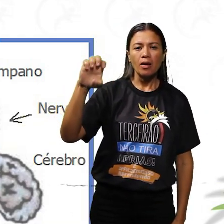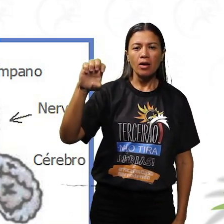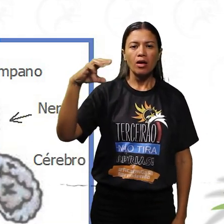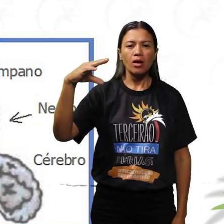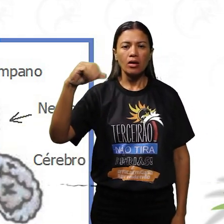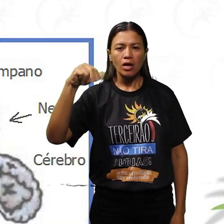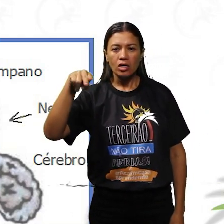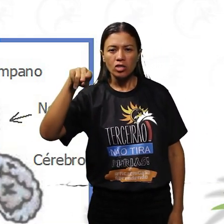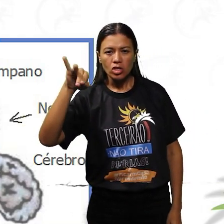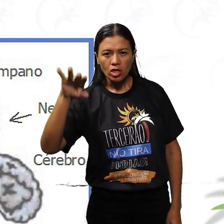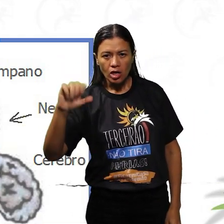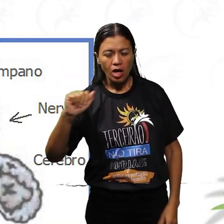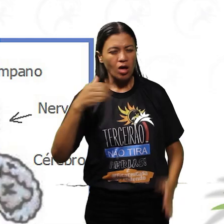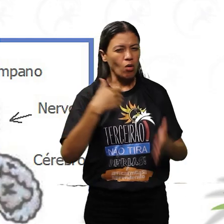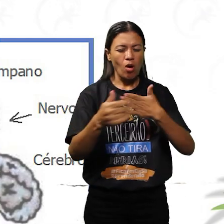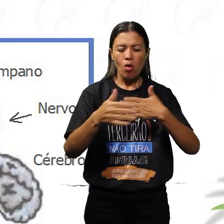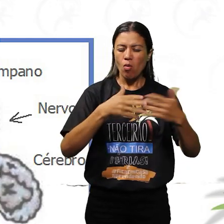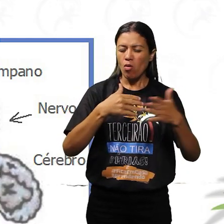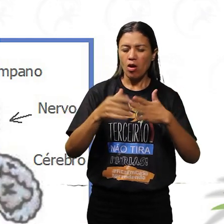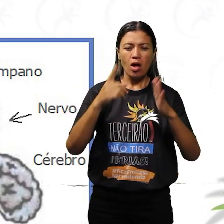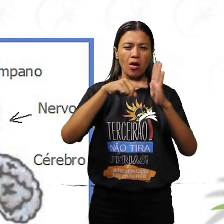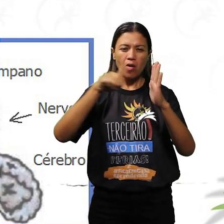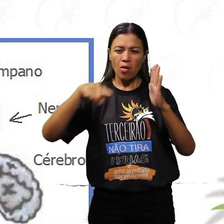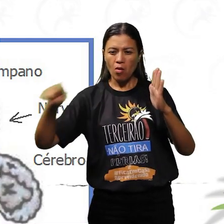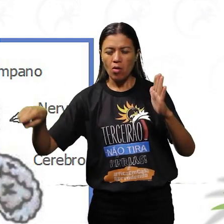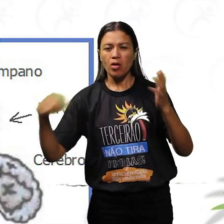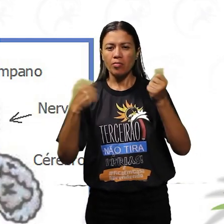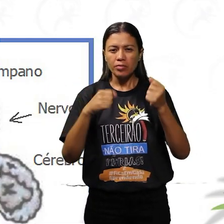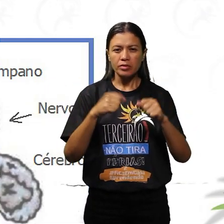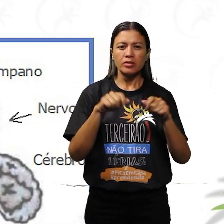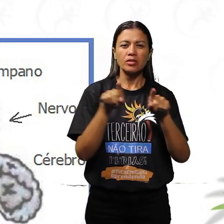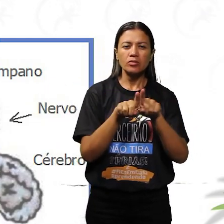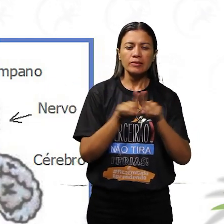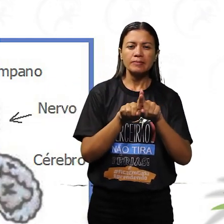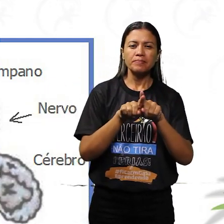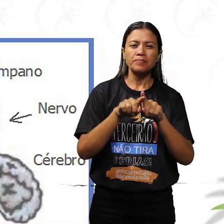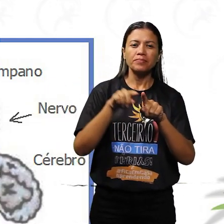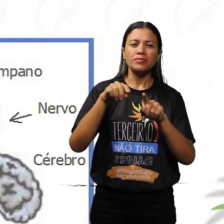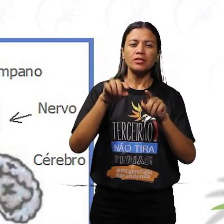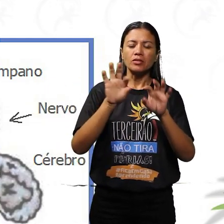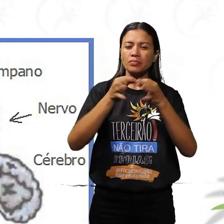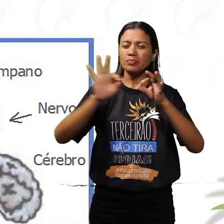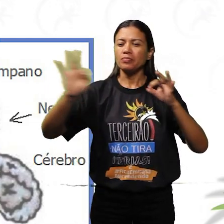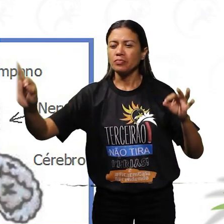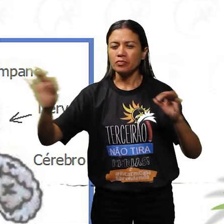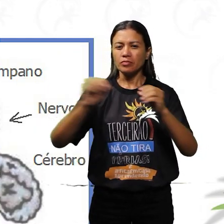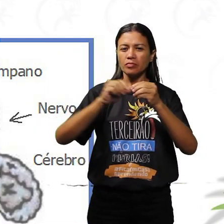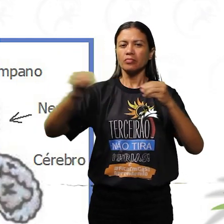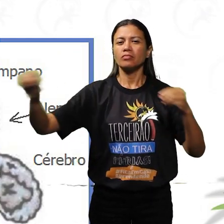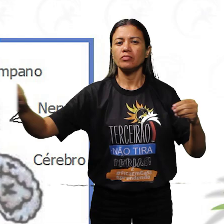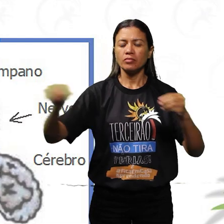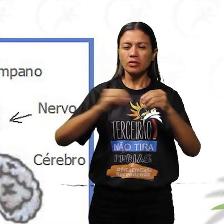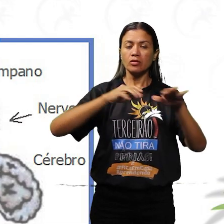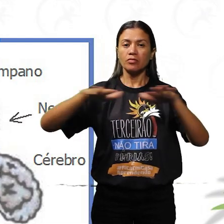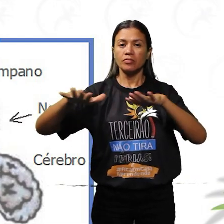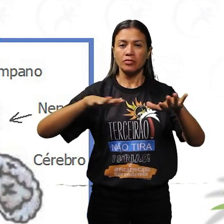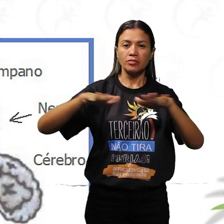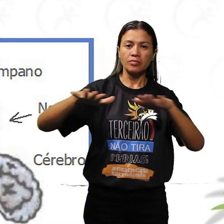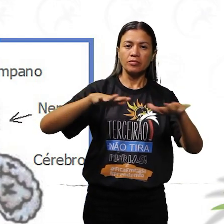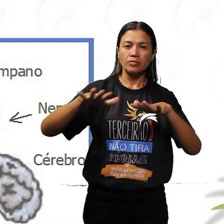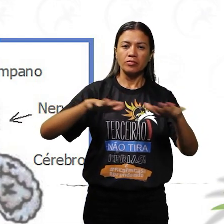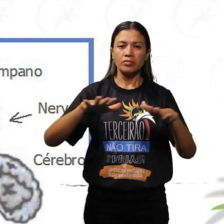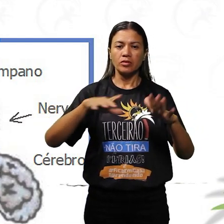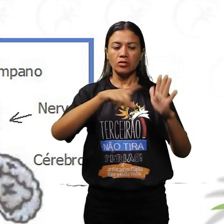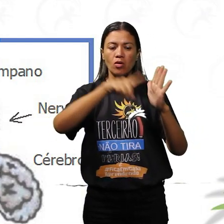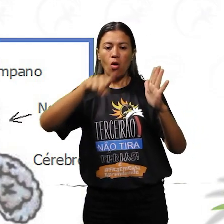não, qualquer tipo de onda mecânica precisa de matéria. Onda mecânica é onda elástica, é a matéria em vibração, por isso que a gente chama de